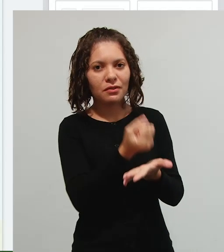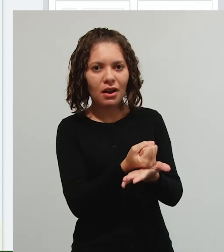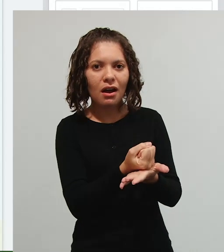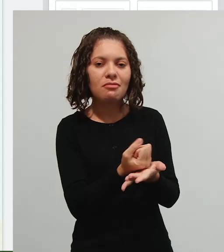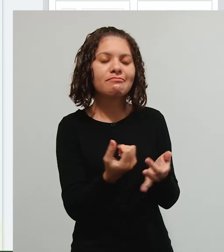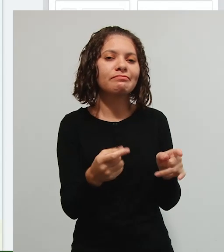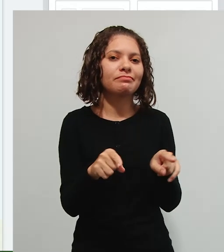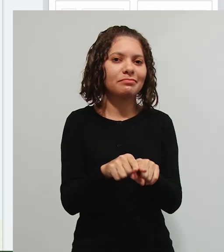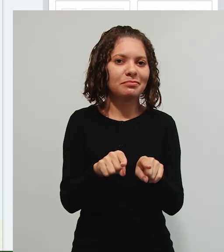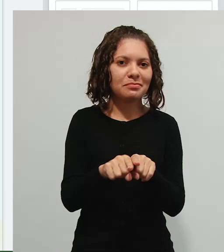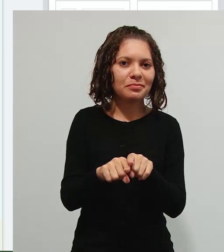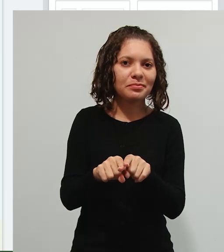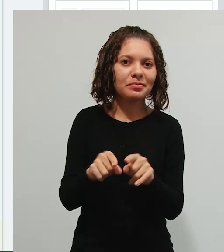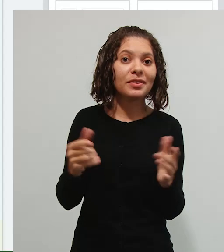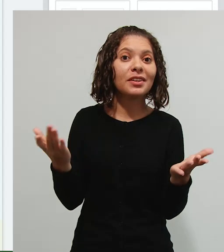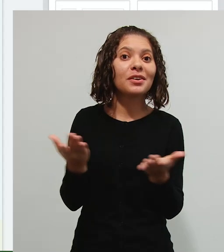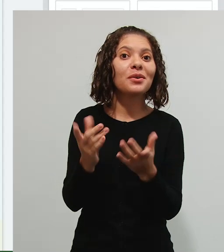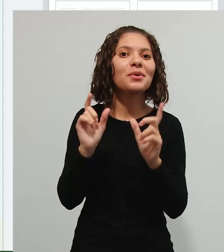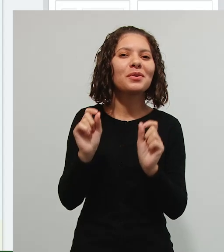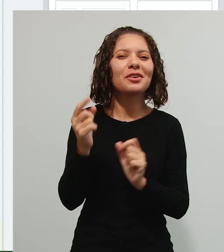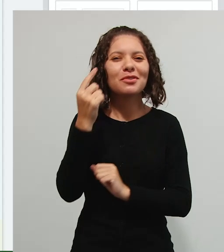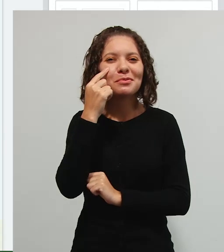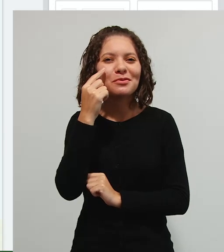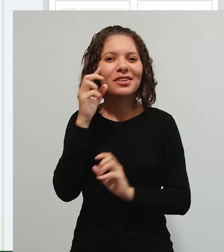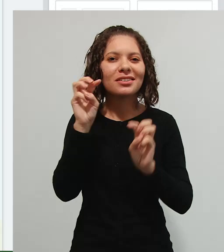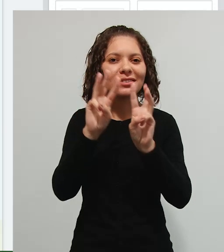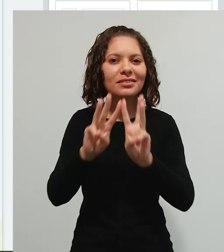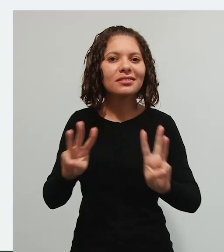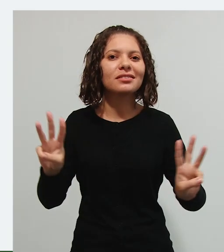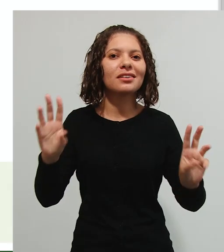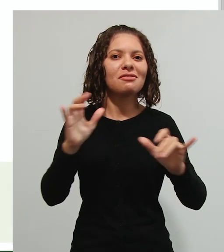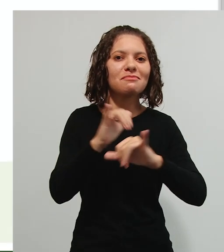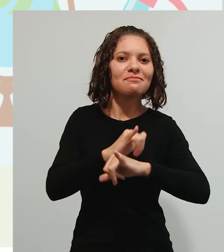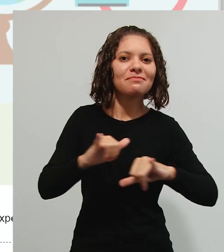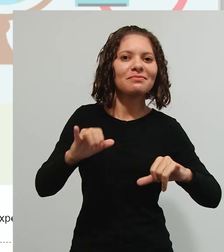e aí, para a gente ver o site publicado.